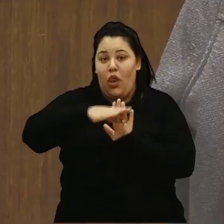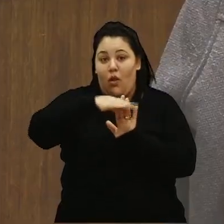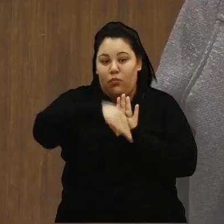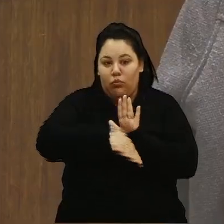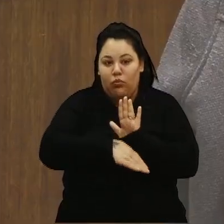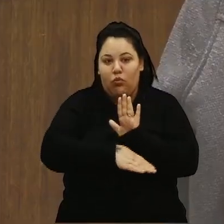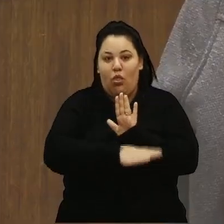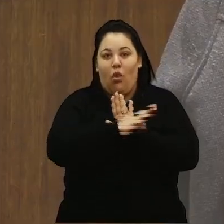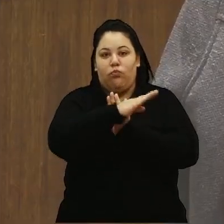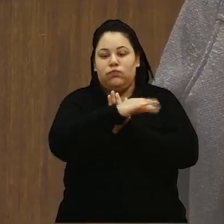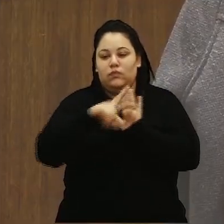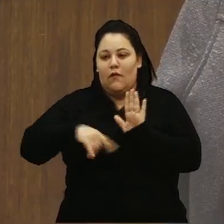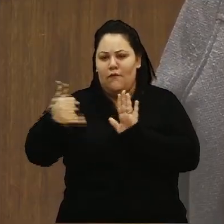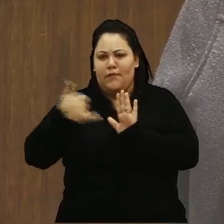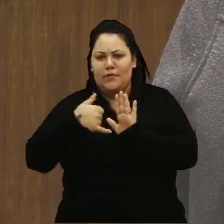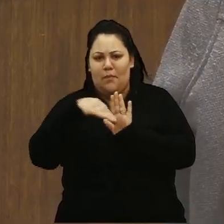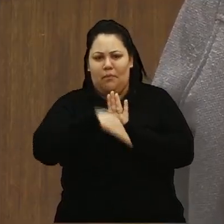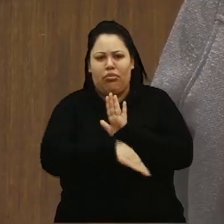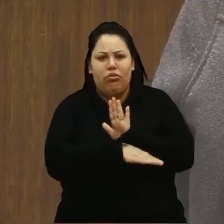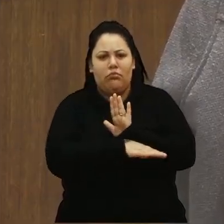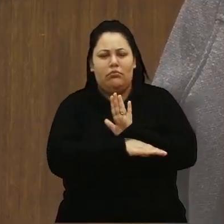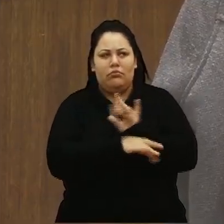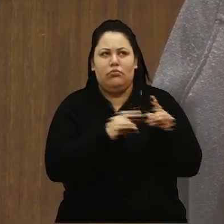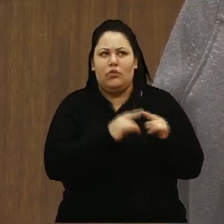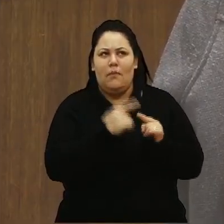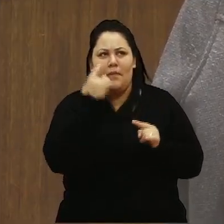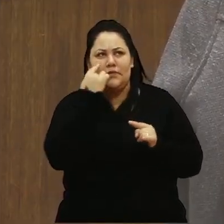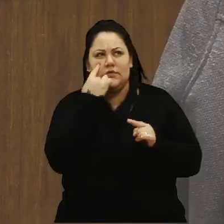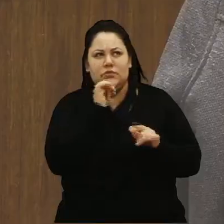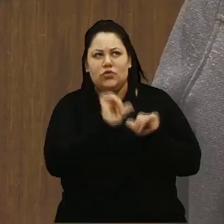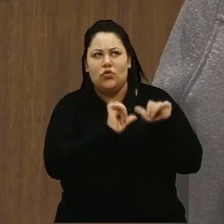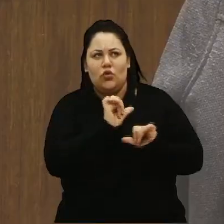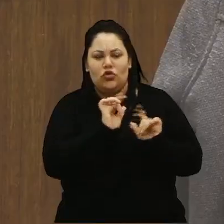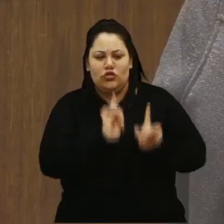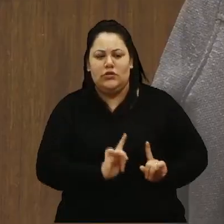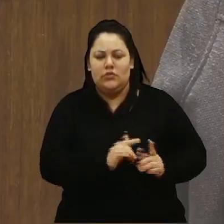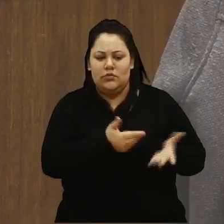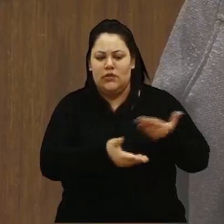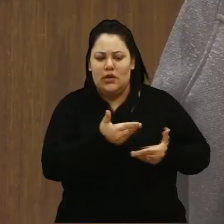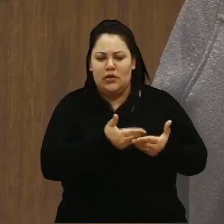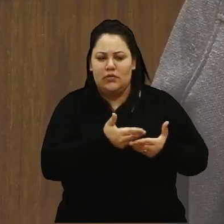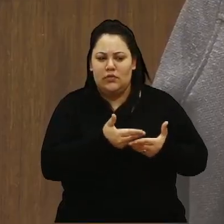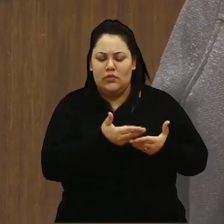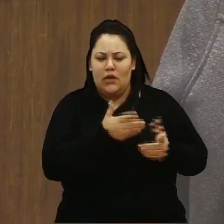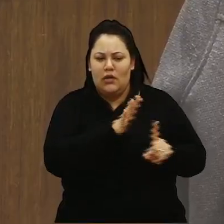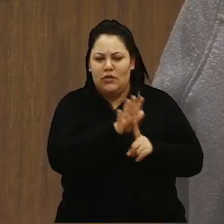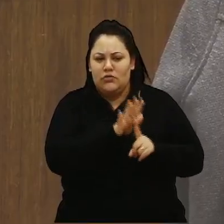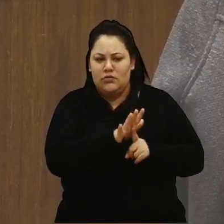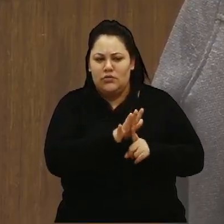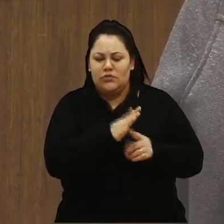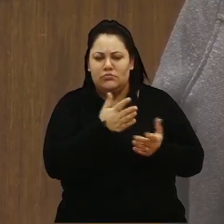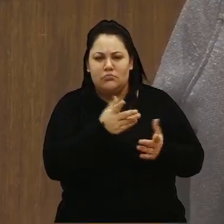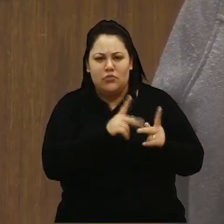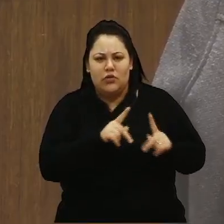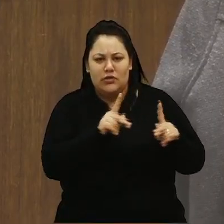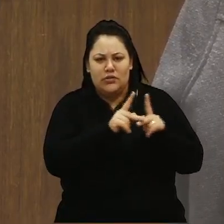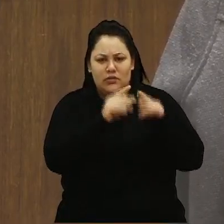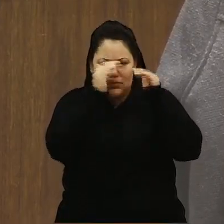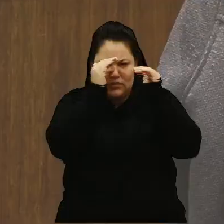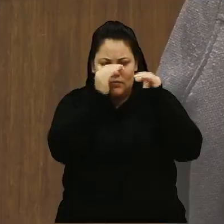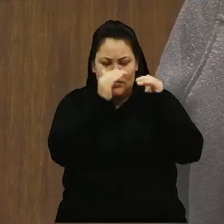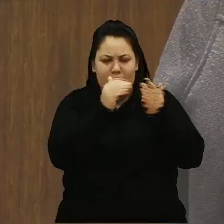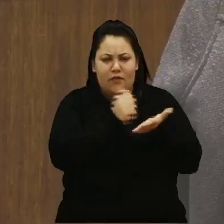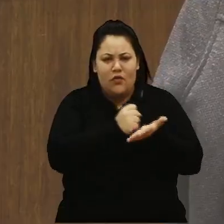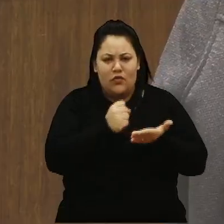déficit no mês passado. Então, bom, se troca a gestão que dava certo, que atendia as demandas da população e que, obviamente, cumpria os contratos